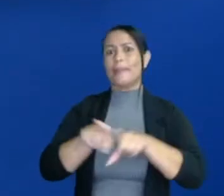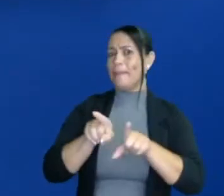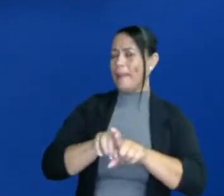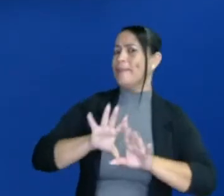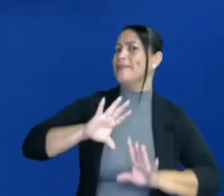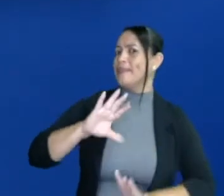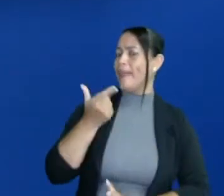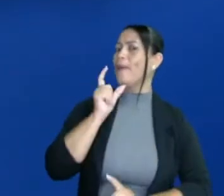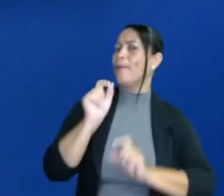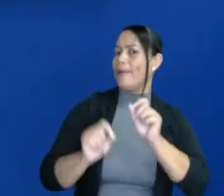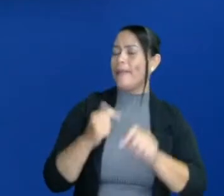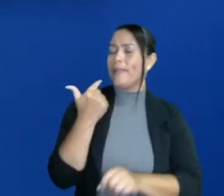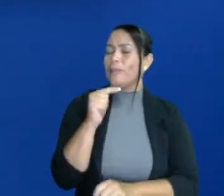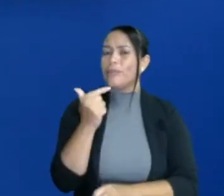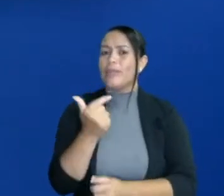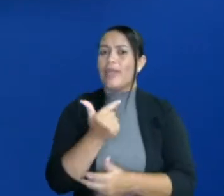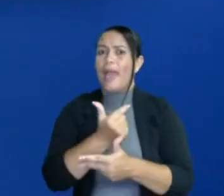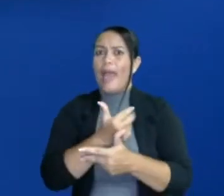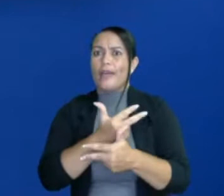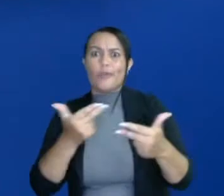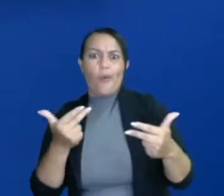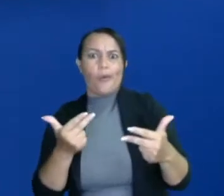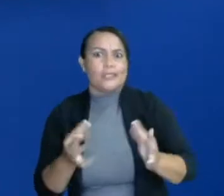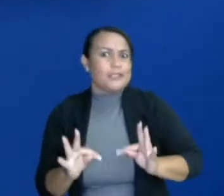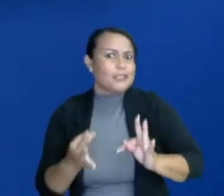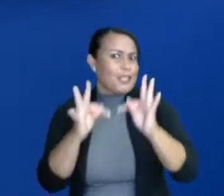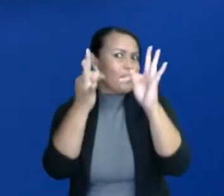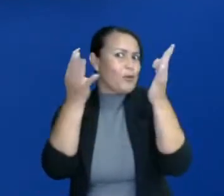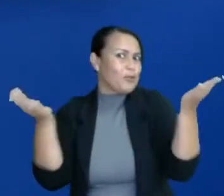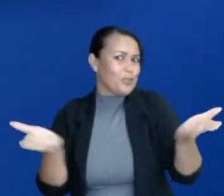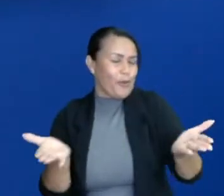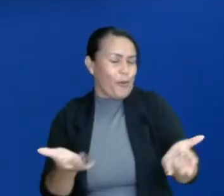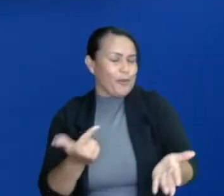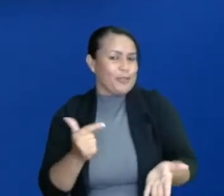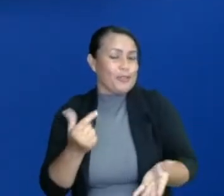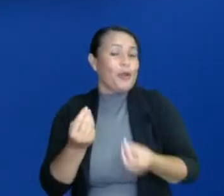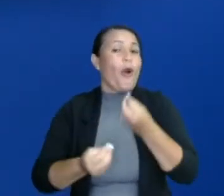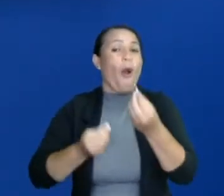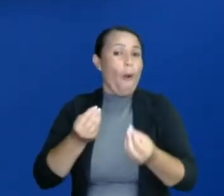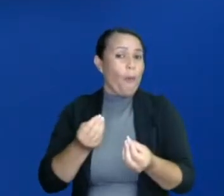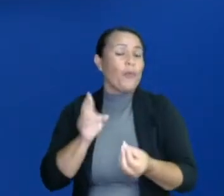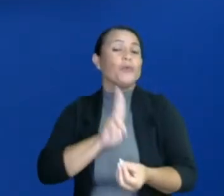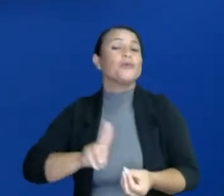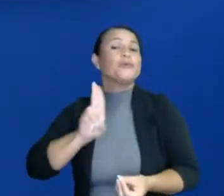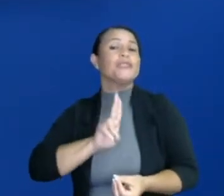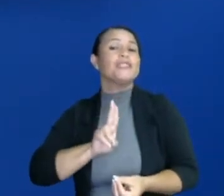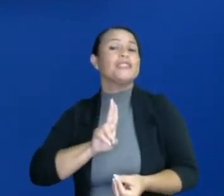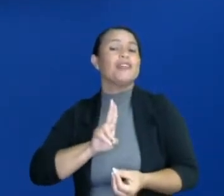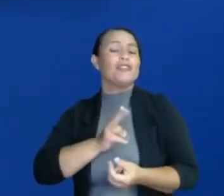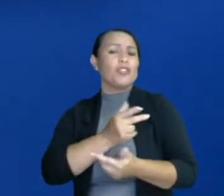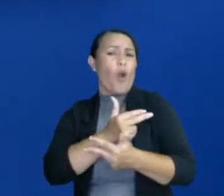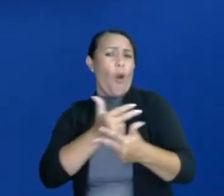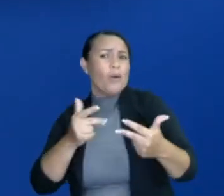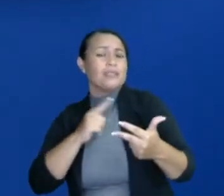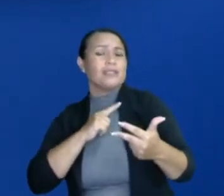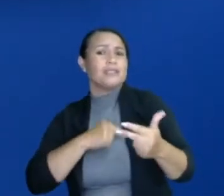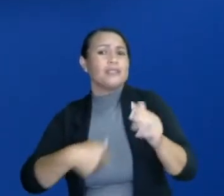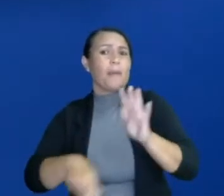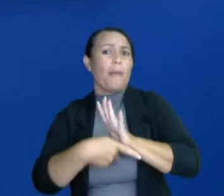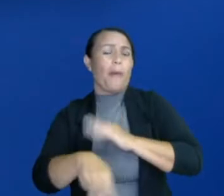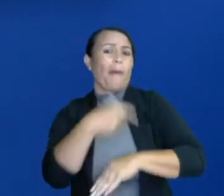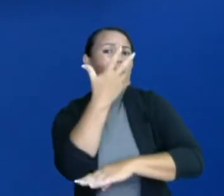que ele não tinha os equipamentos, a tecnologia que a gente tem disponível hoje, então ele fazia uso de quê? De coisas que existem na